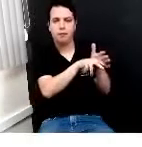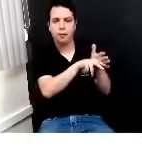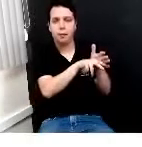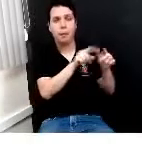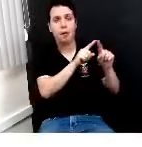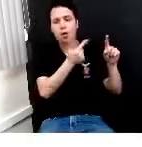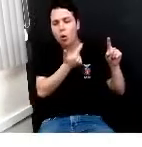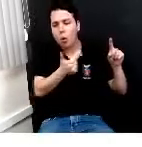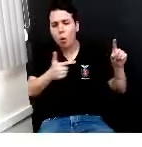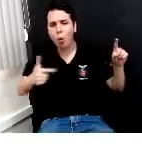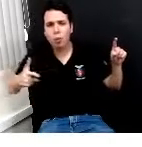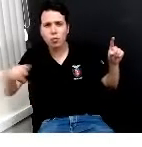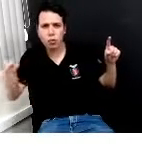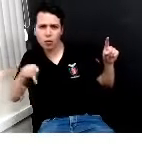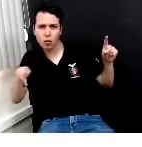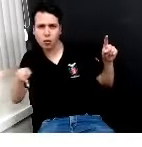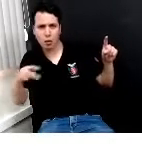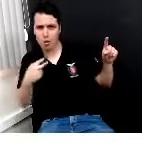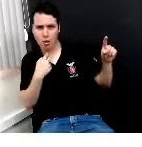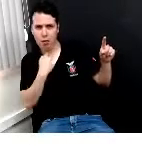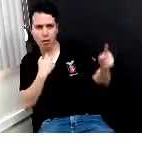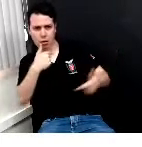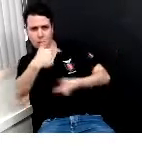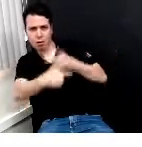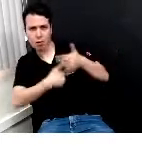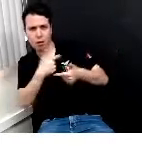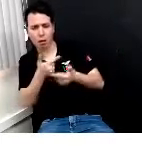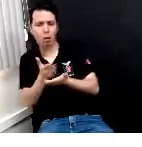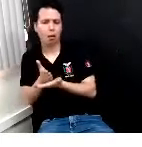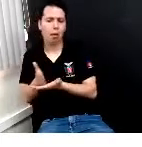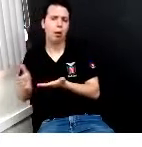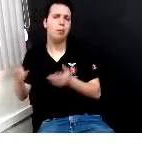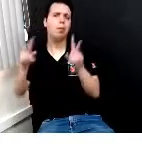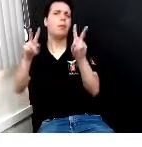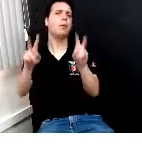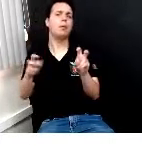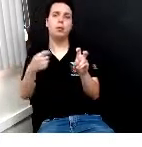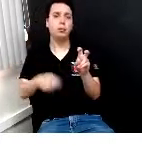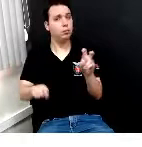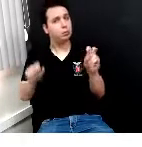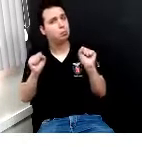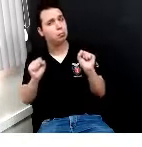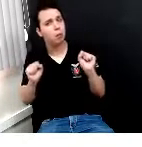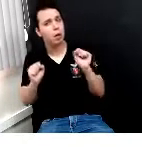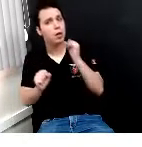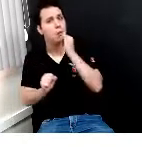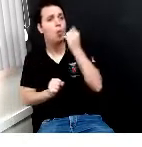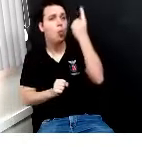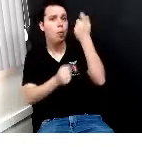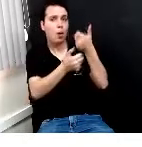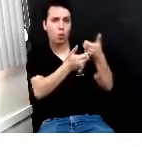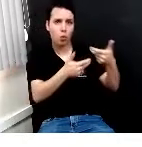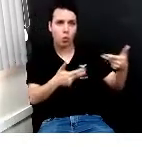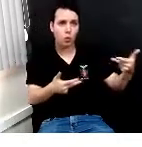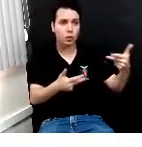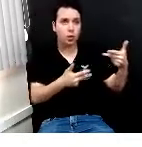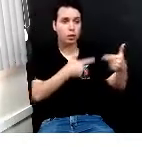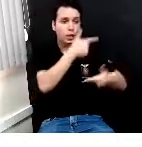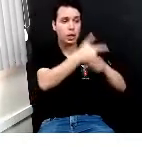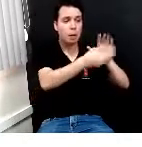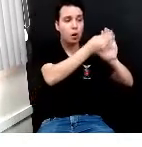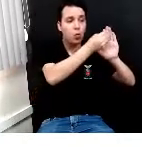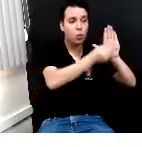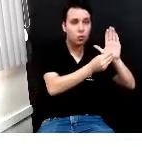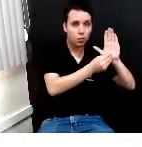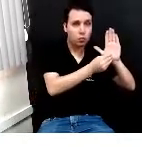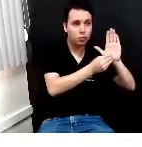demais professores de não trabalhar possibilidades temáticas. Ou seja, uma coisa é trabalhar enquanto conteúdo, outra